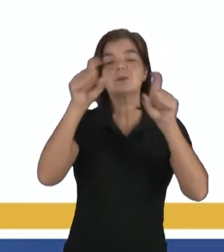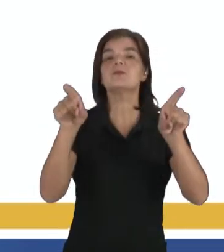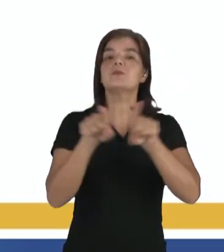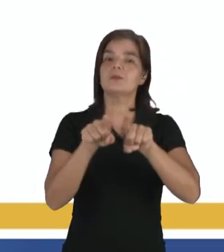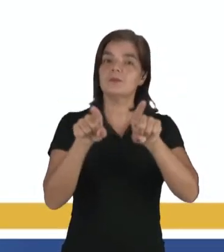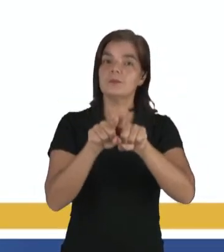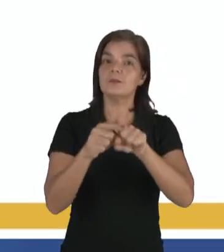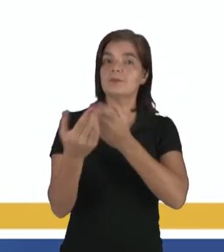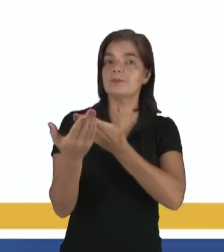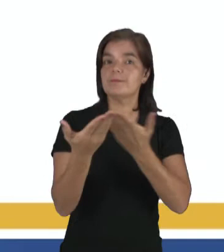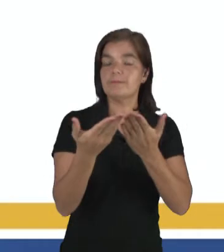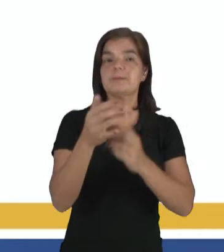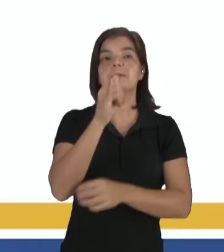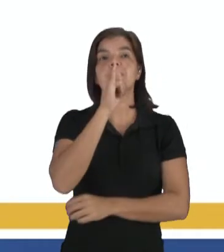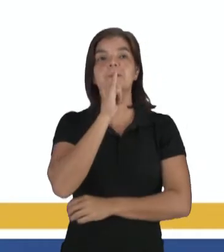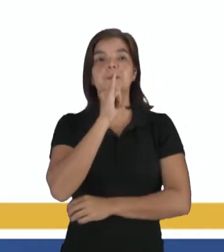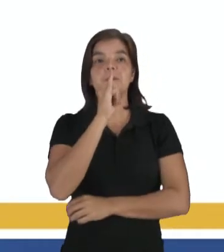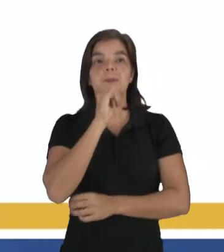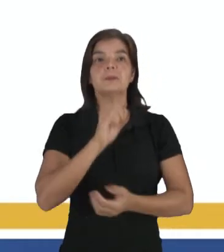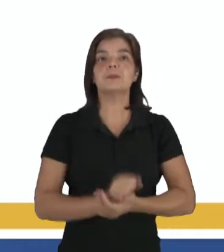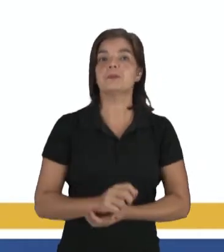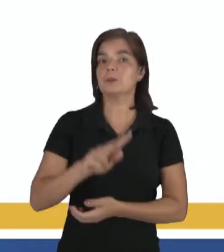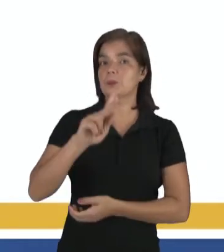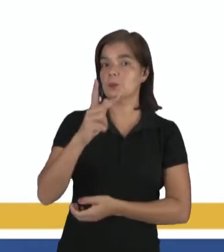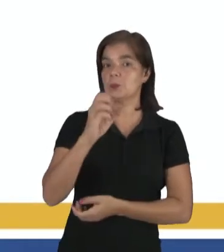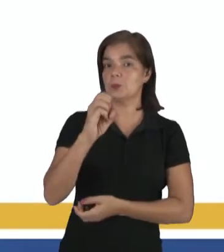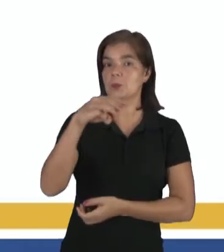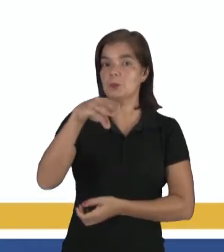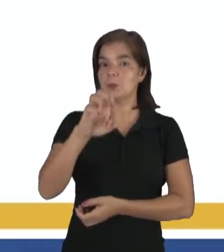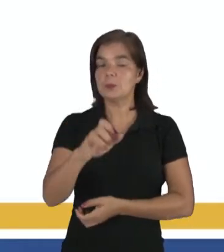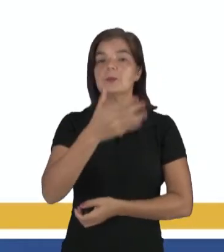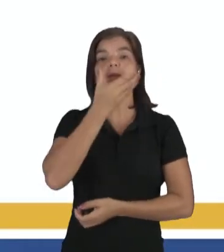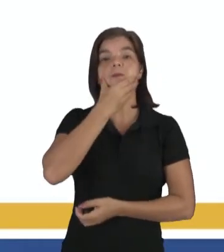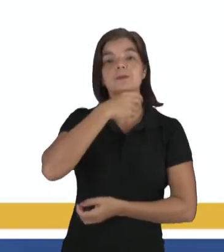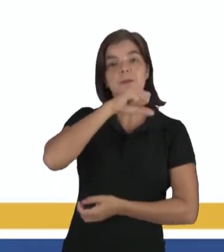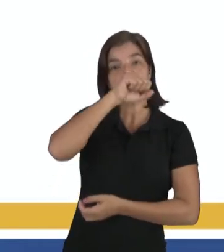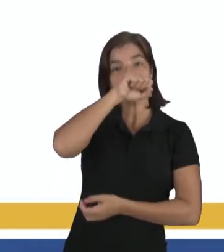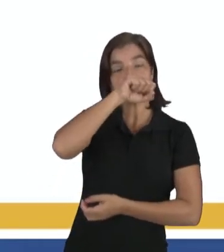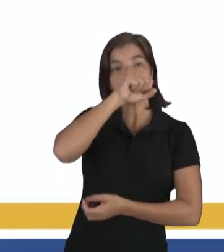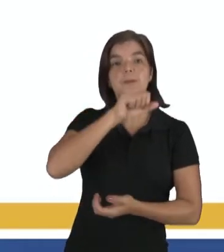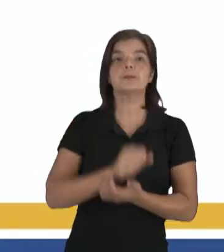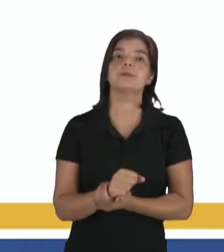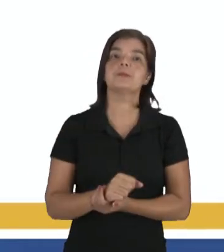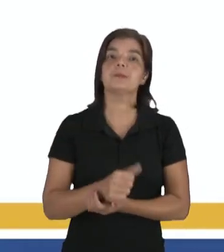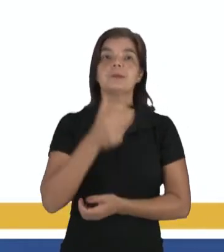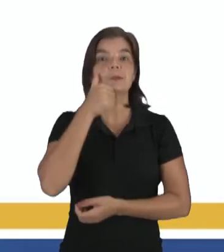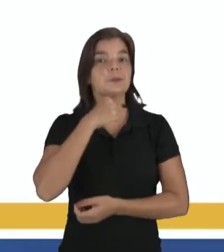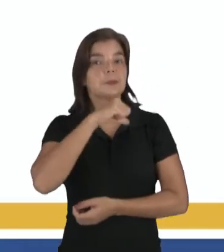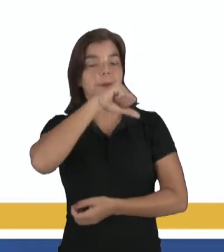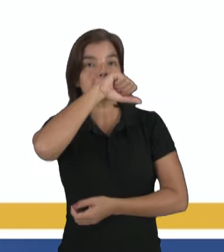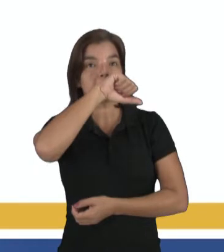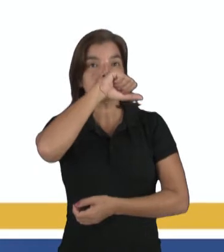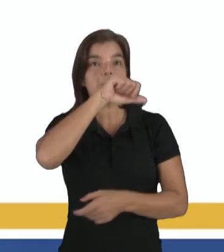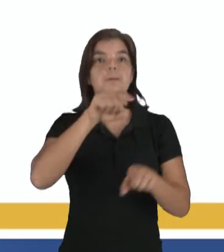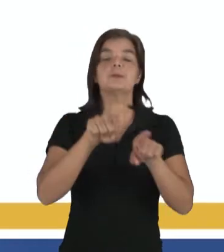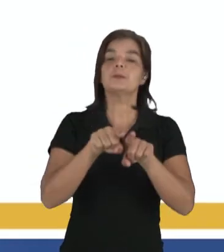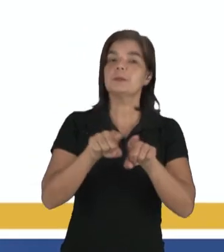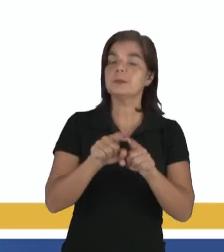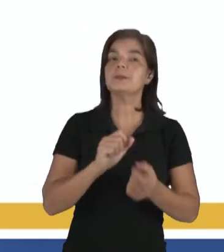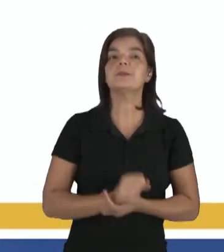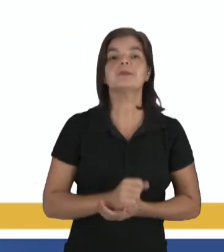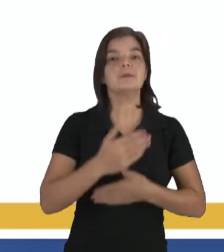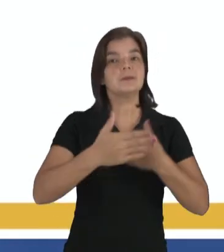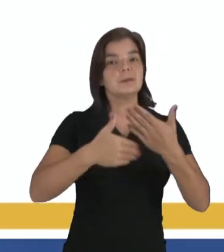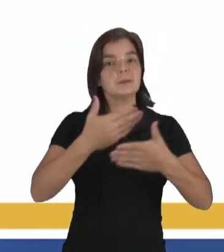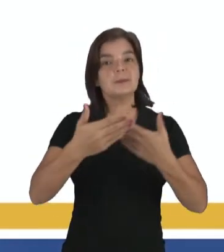aprender eles estão aí por exemplo o Homer é o pai dela então tem que falar dar a morde é a mãe então tem